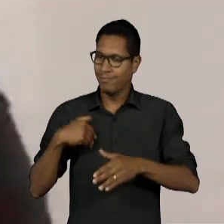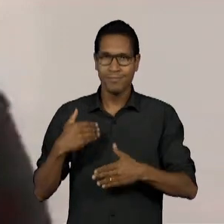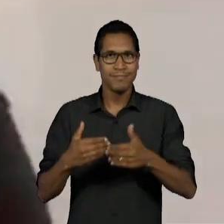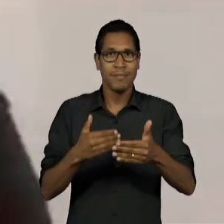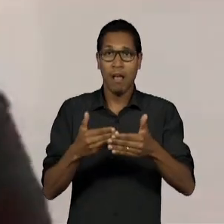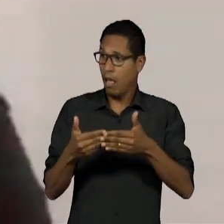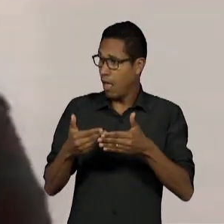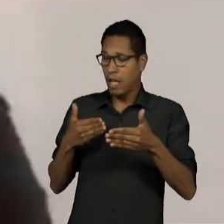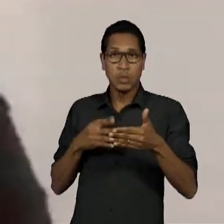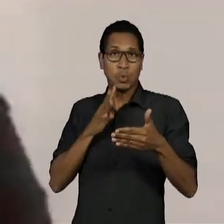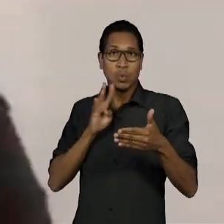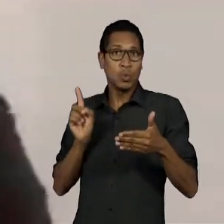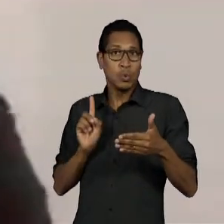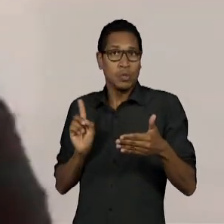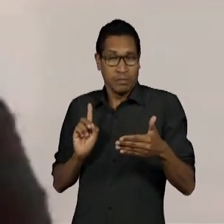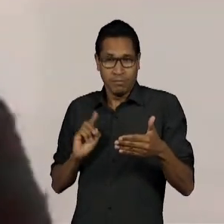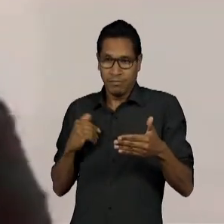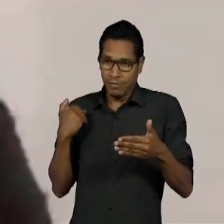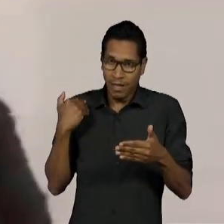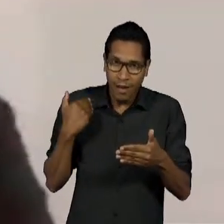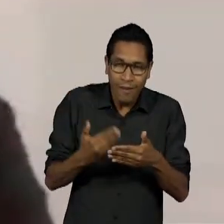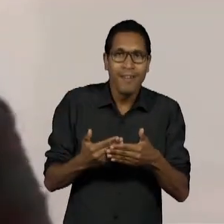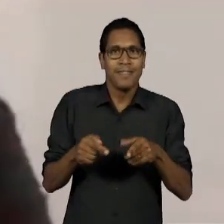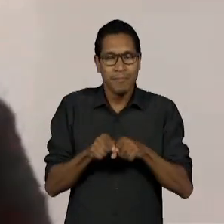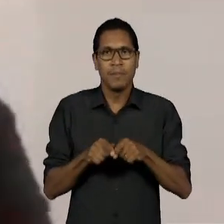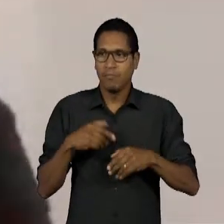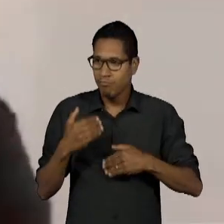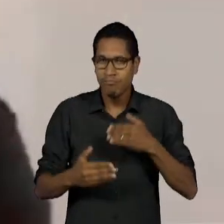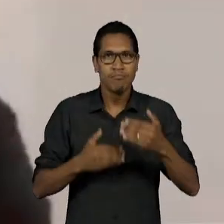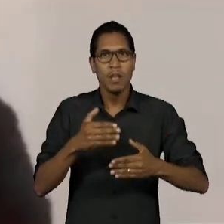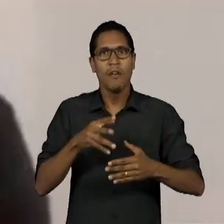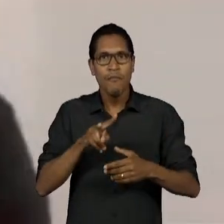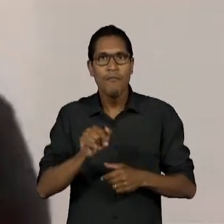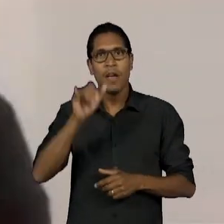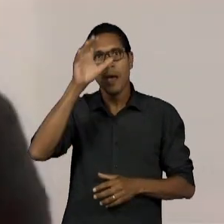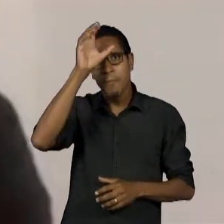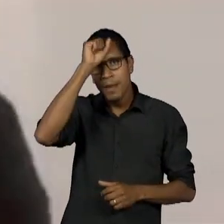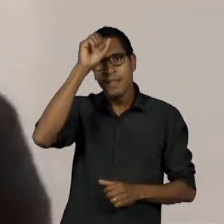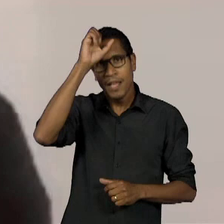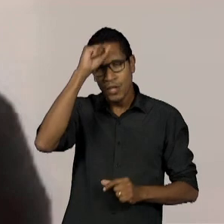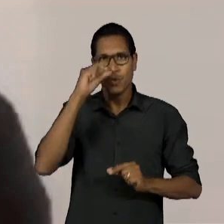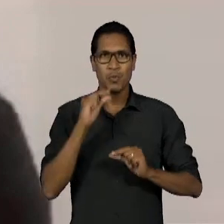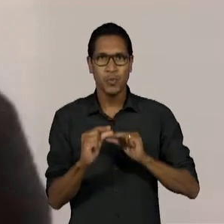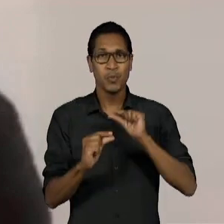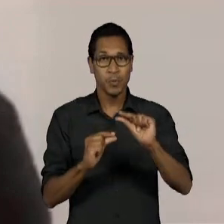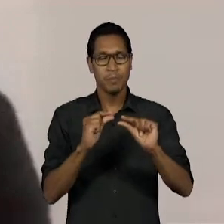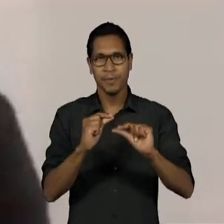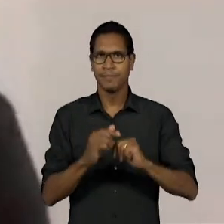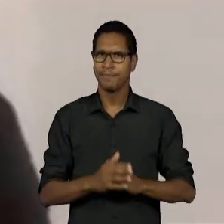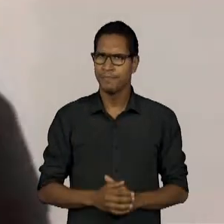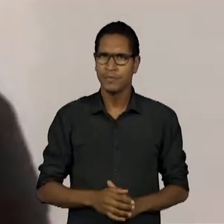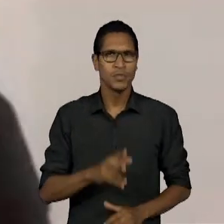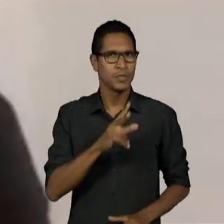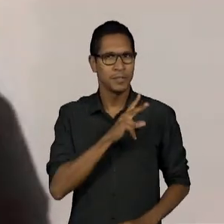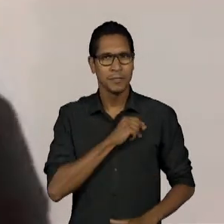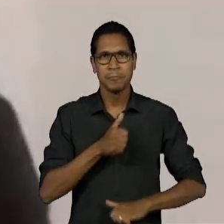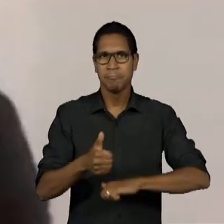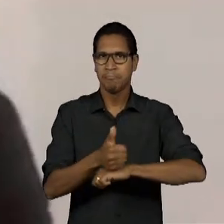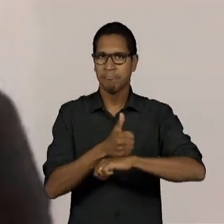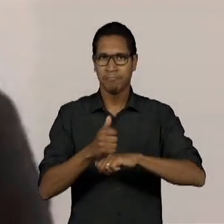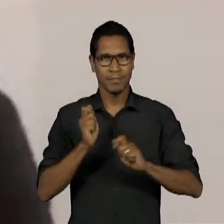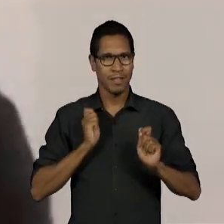nós. Isso faz com que você, por isso eu acho muito rica a nossa profissão, porque